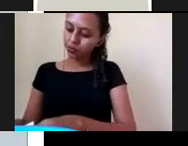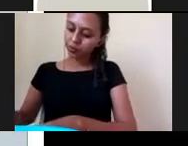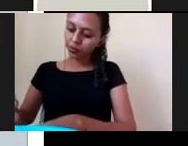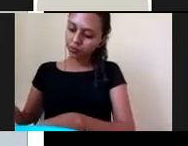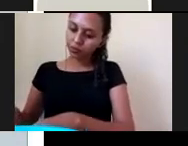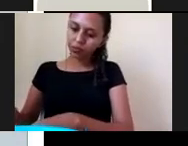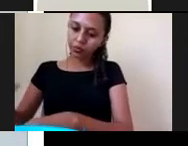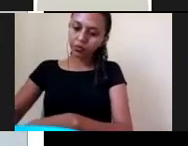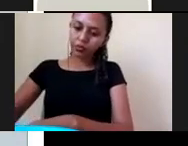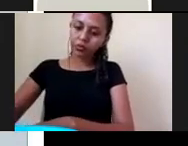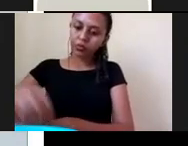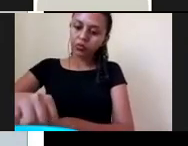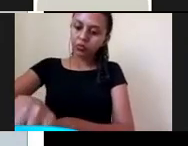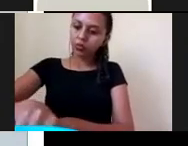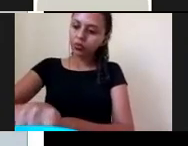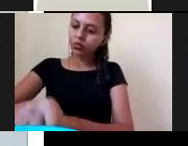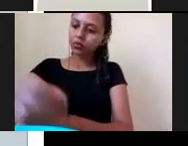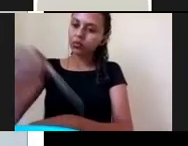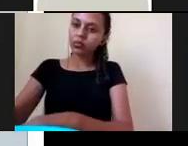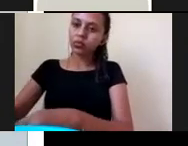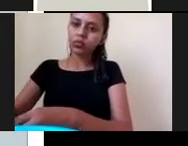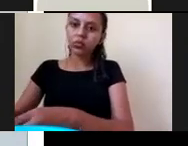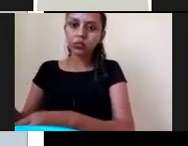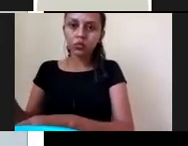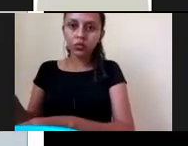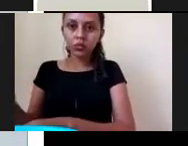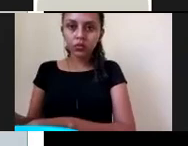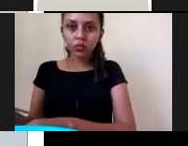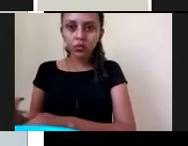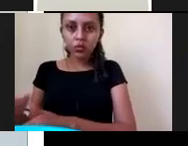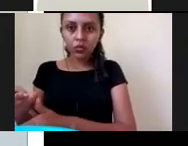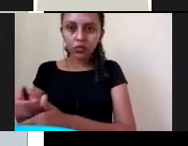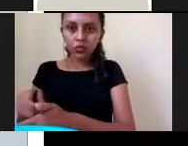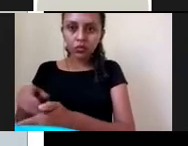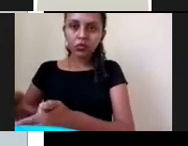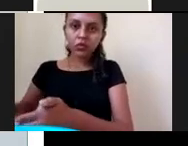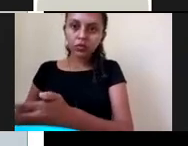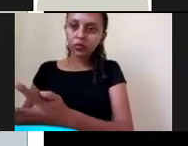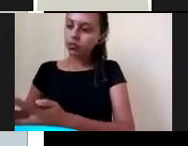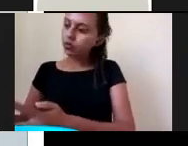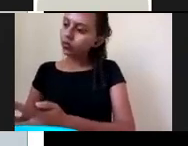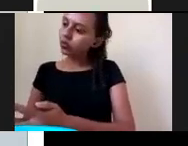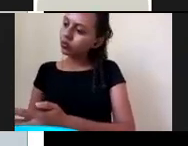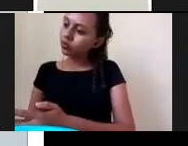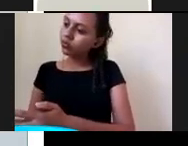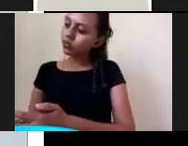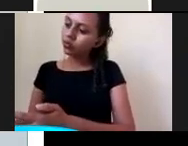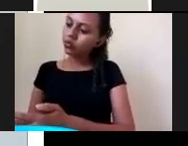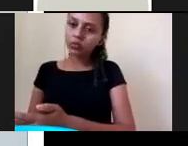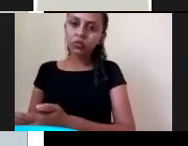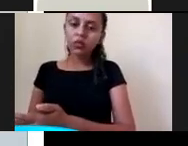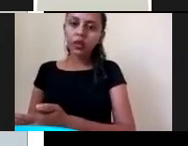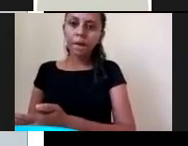bom? E o que são esses métodos propedêuticos, professora? A gente sabe que os métodos propedêuticos, eles